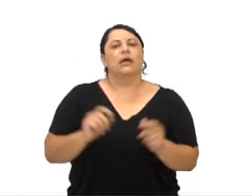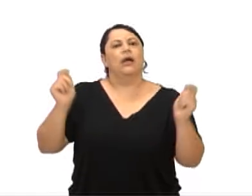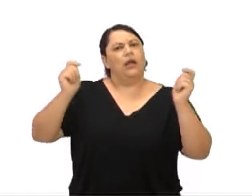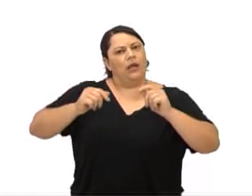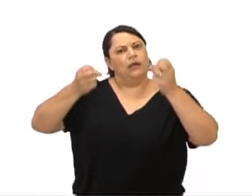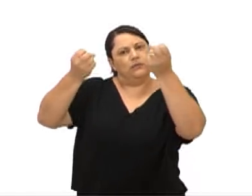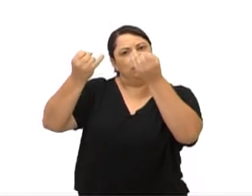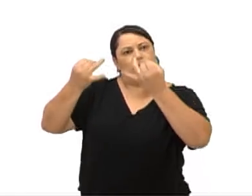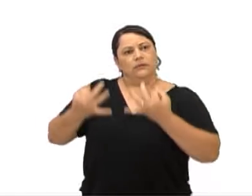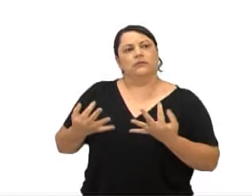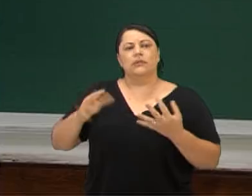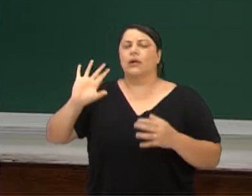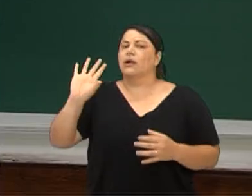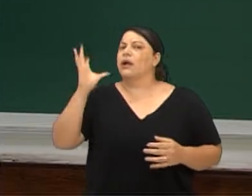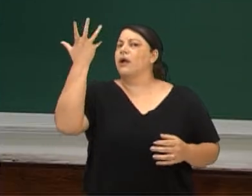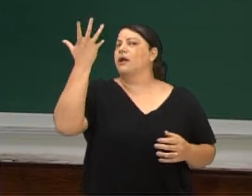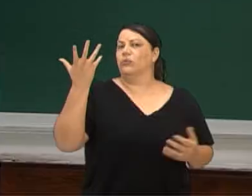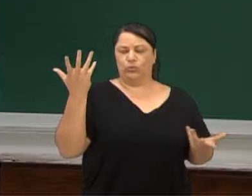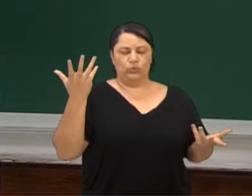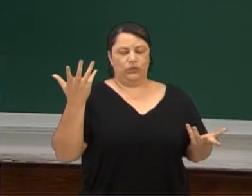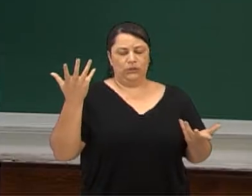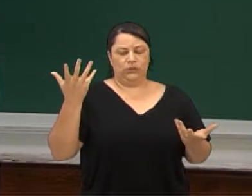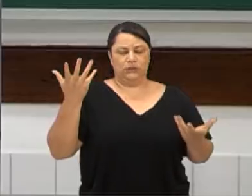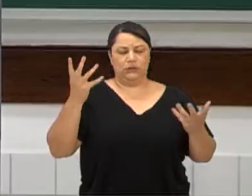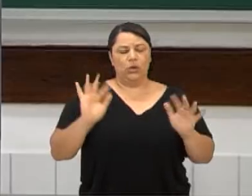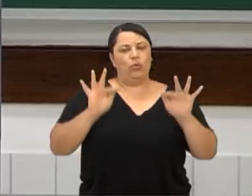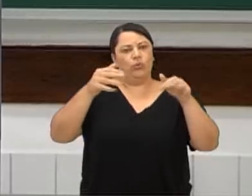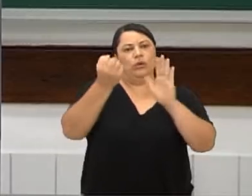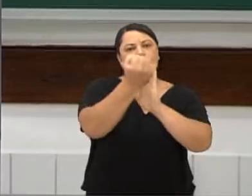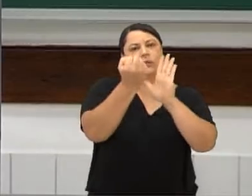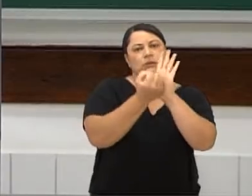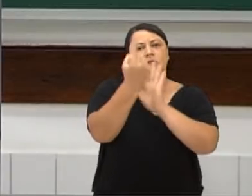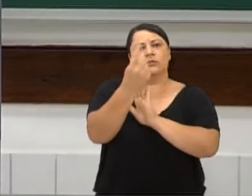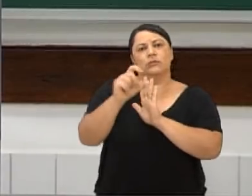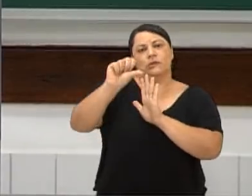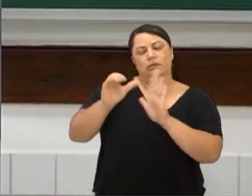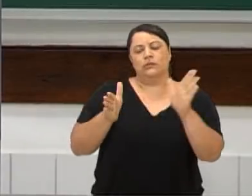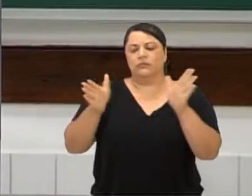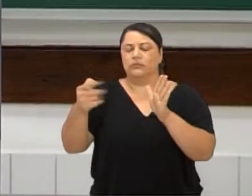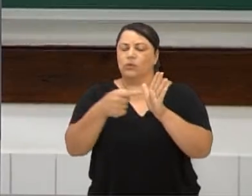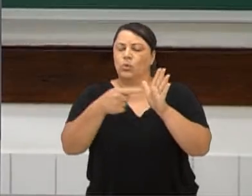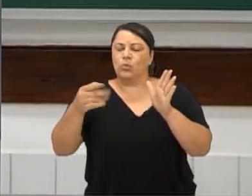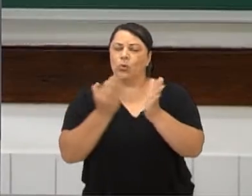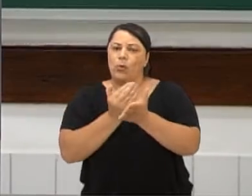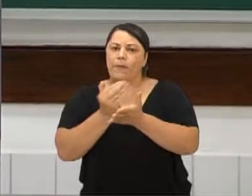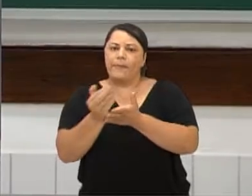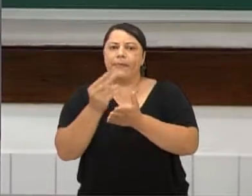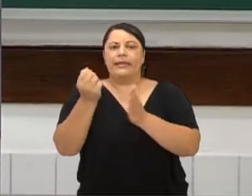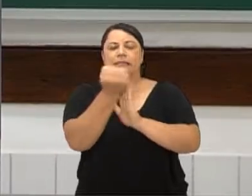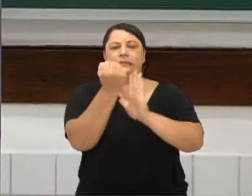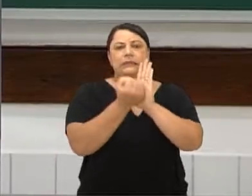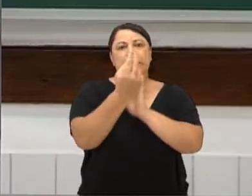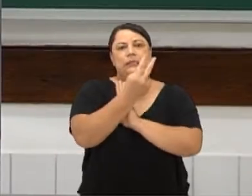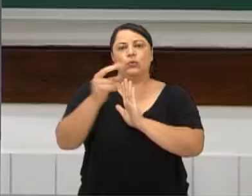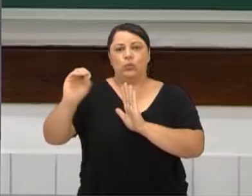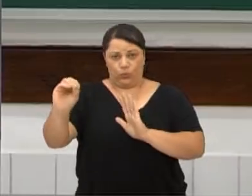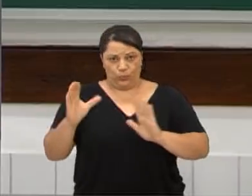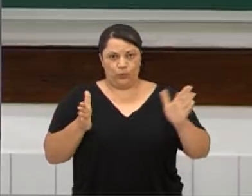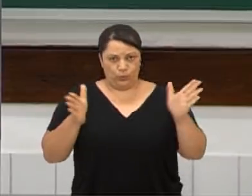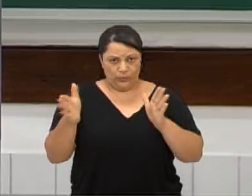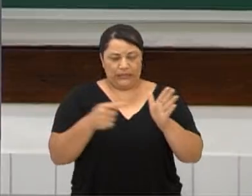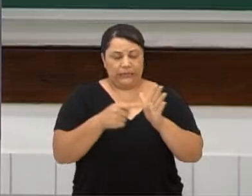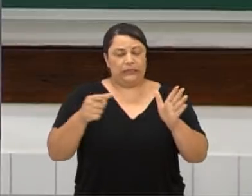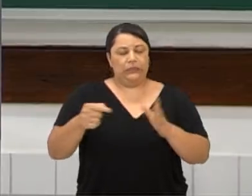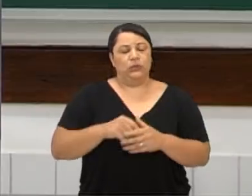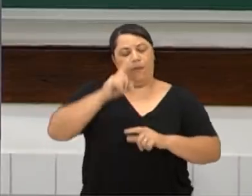falando aconteceu no final do século XIX e início do século XX. Então aqui, quando a gente fala de